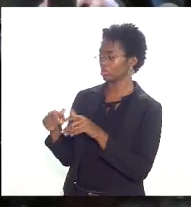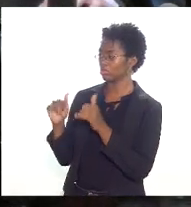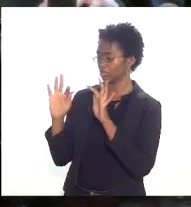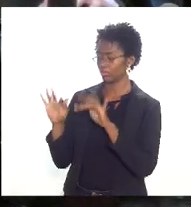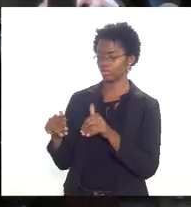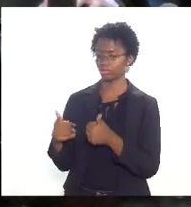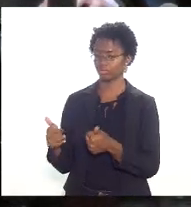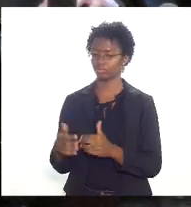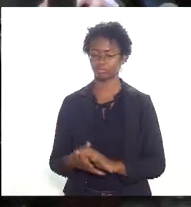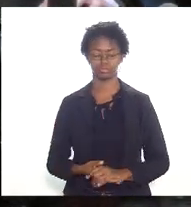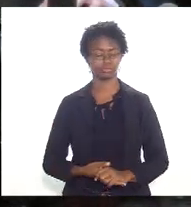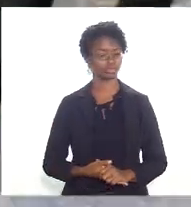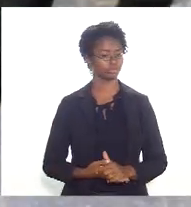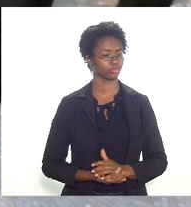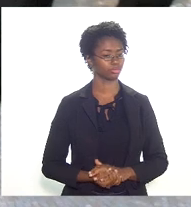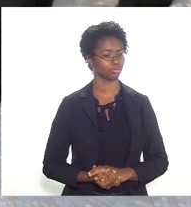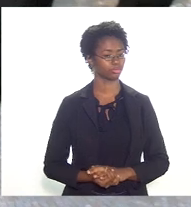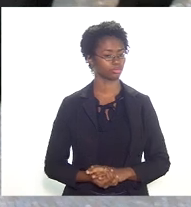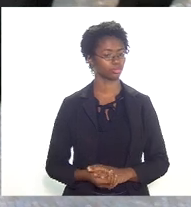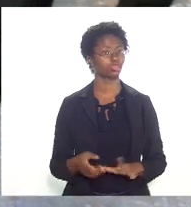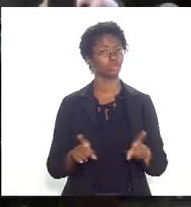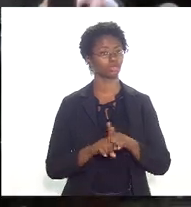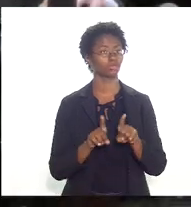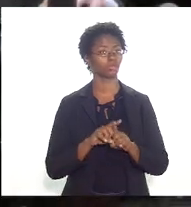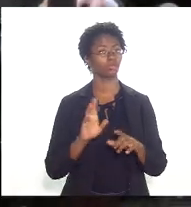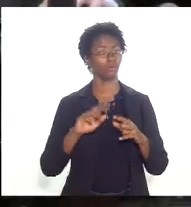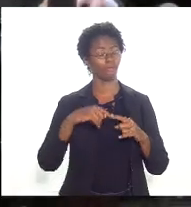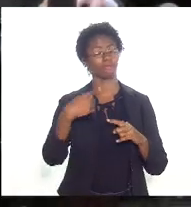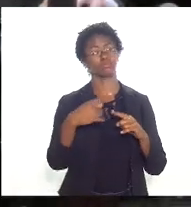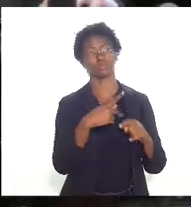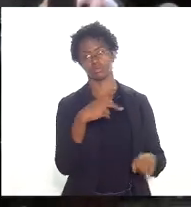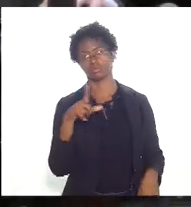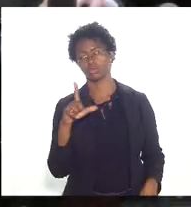Ok próximo projeto